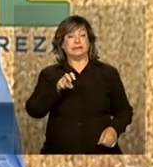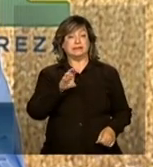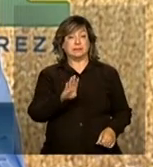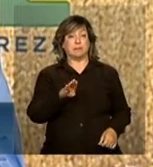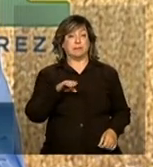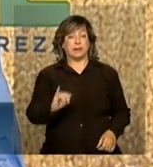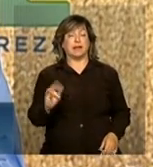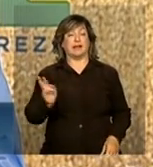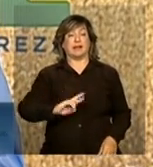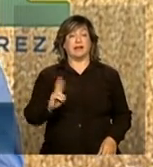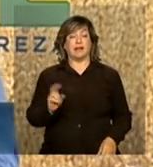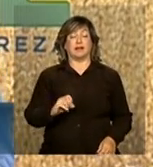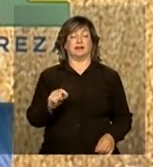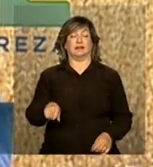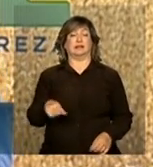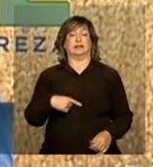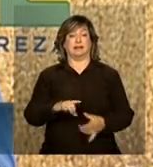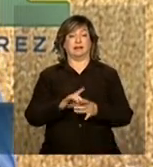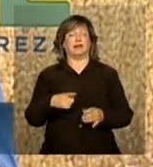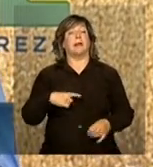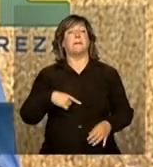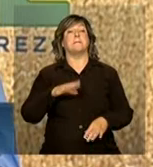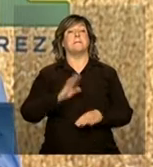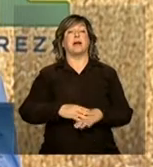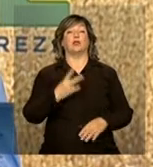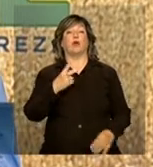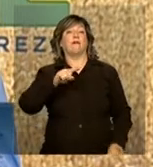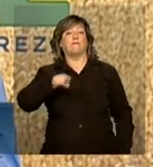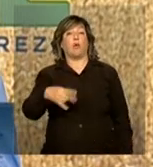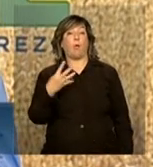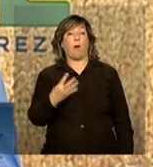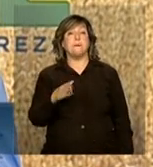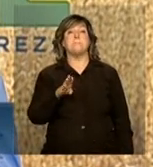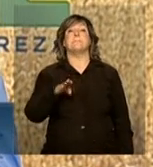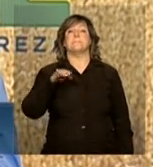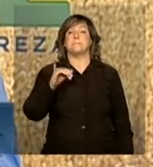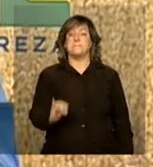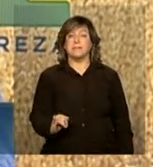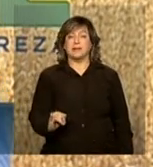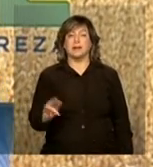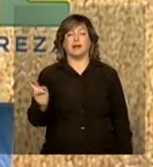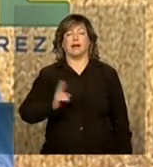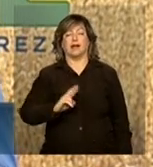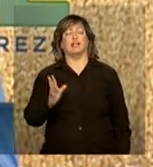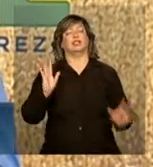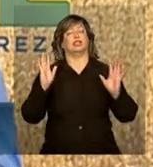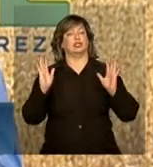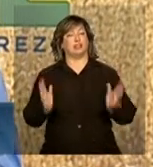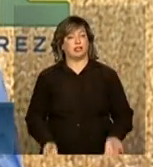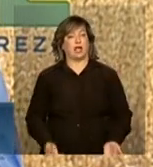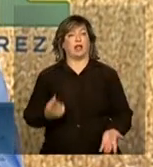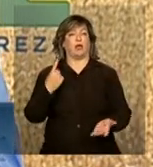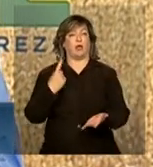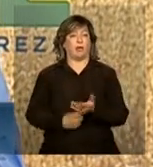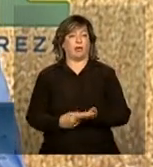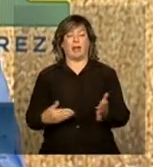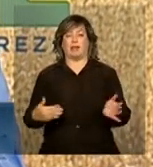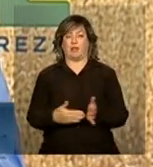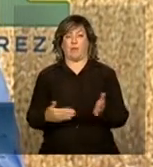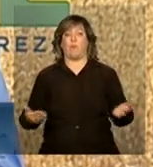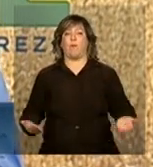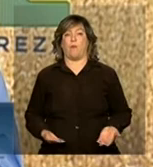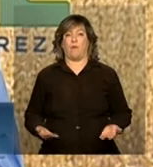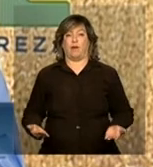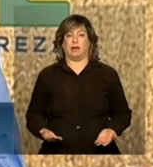plano agrícola e pecuário, mais de 2,4 bilhões de reais já foram comprometidos até o momento.